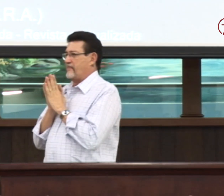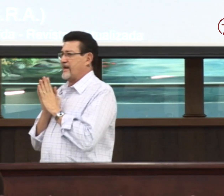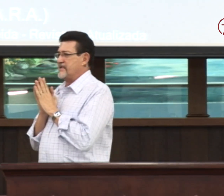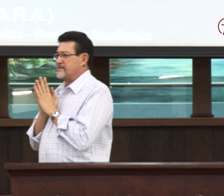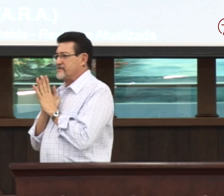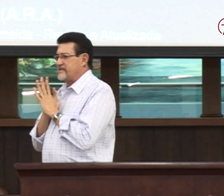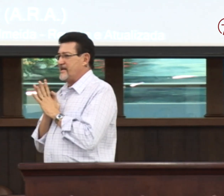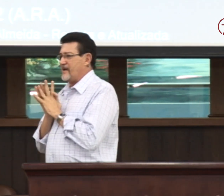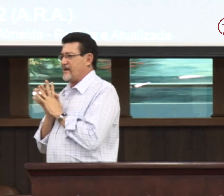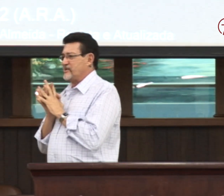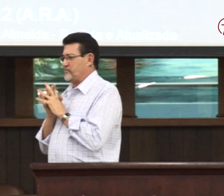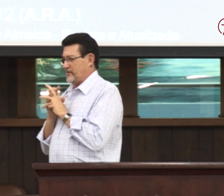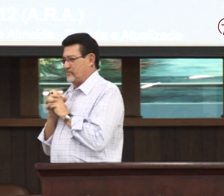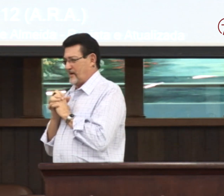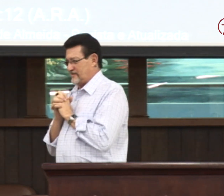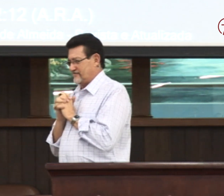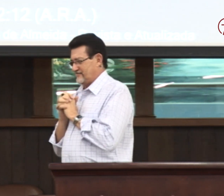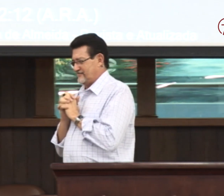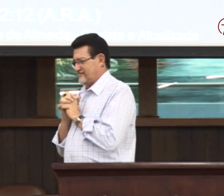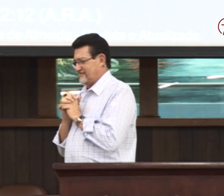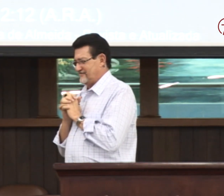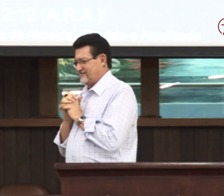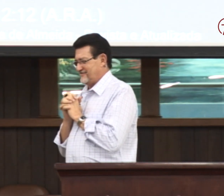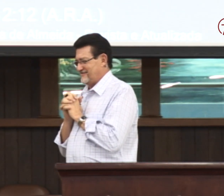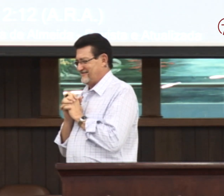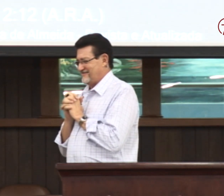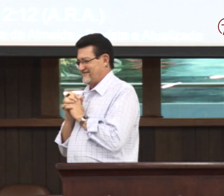a paralisia espiritual